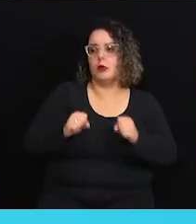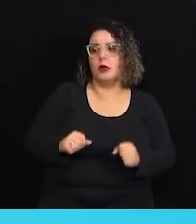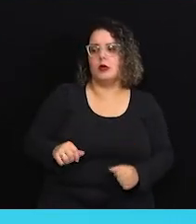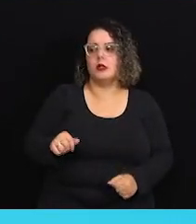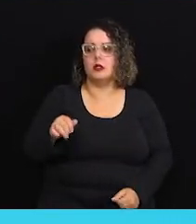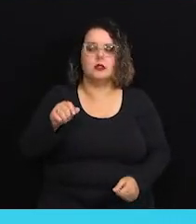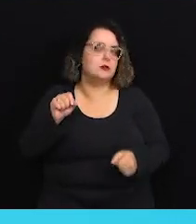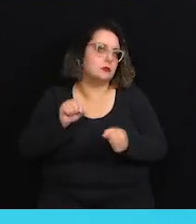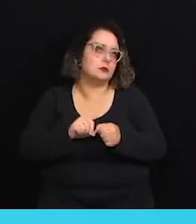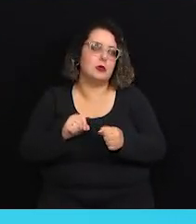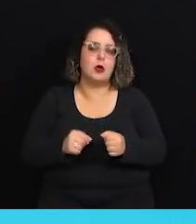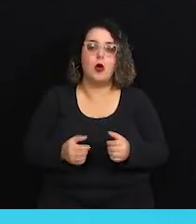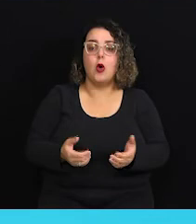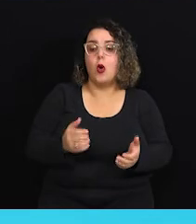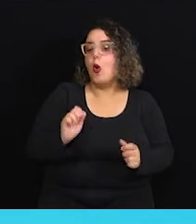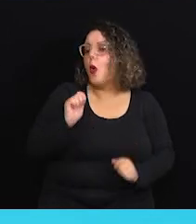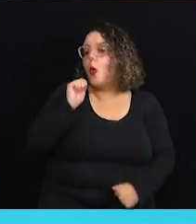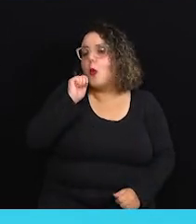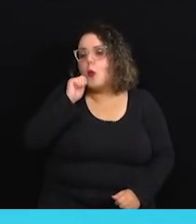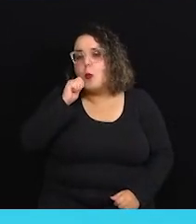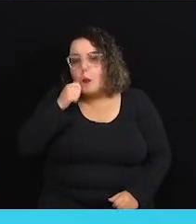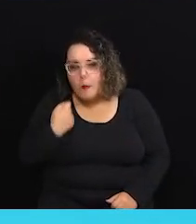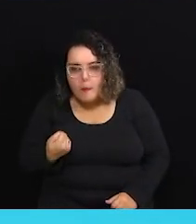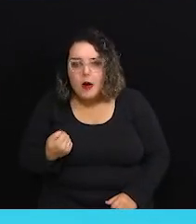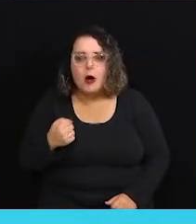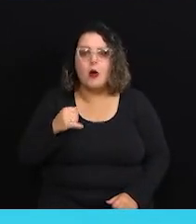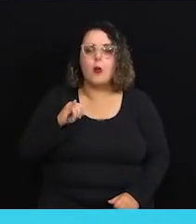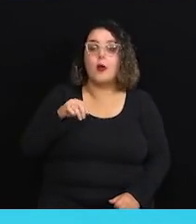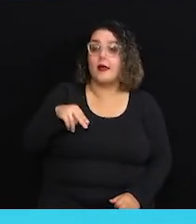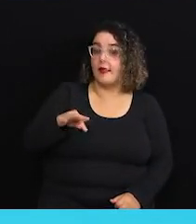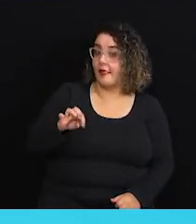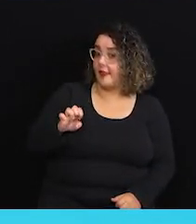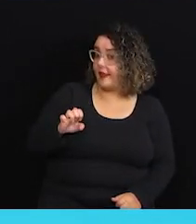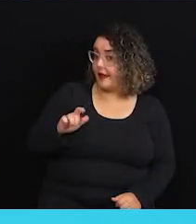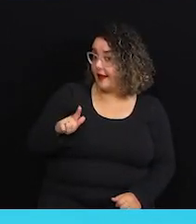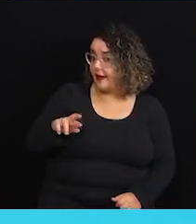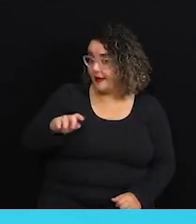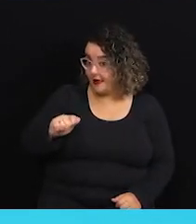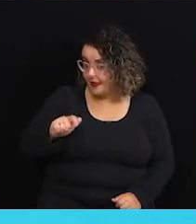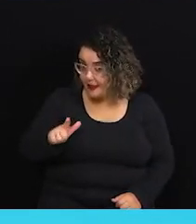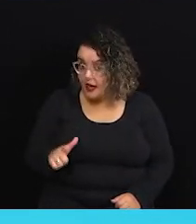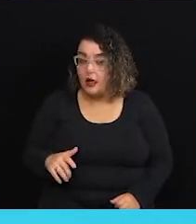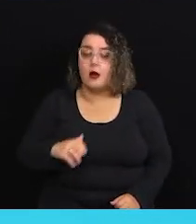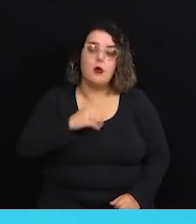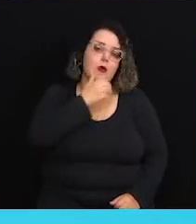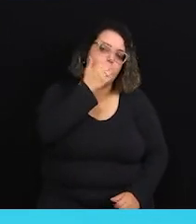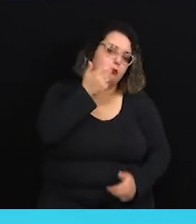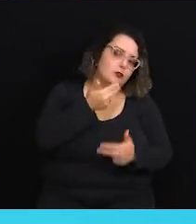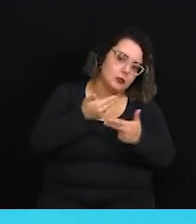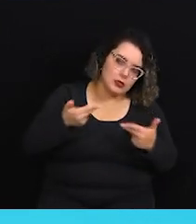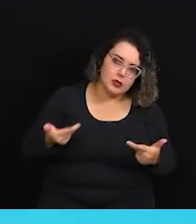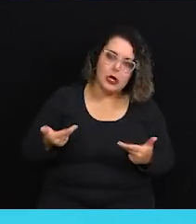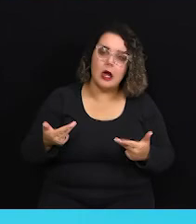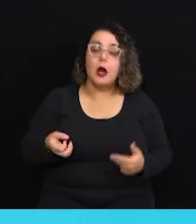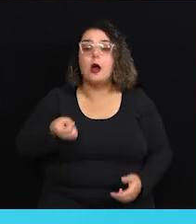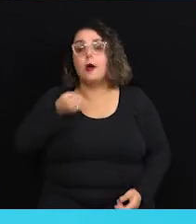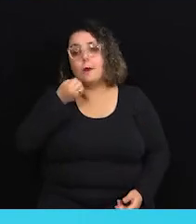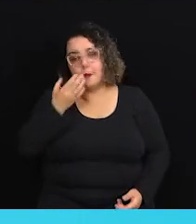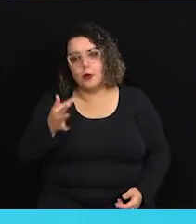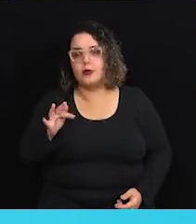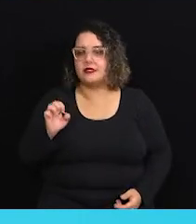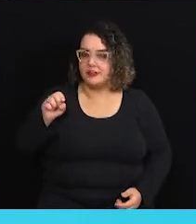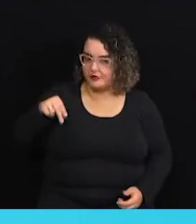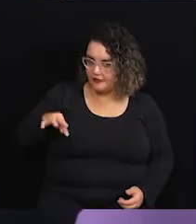pode ser uma fatia de pão integral, pode ser uma fruta, que também é rica em carboidrato. Então, sempre procurar boas fontes